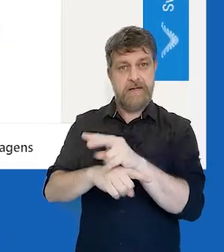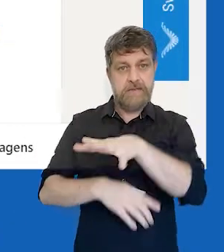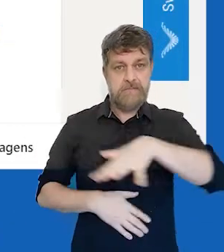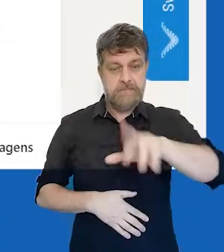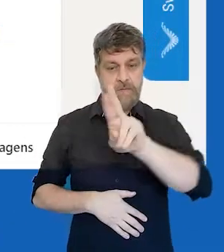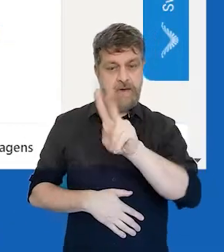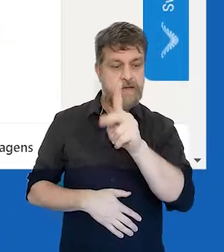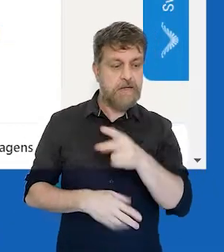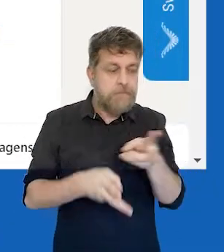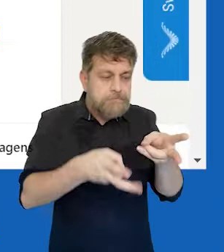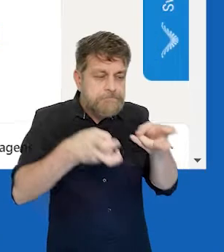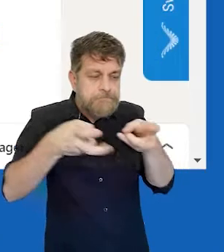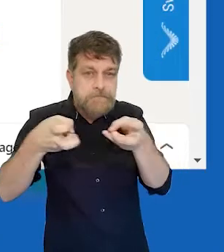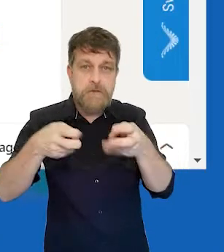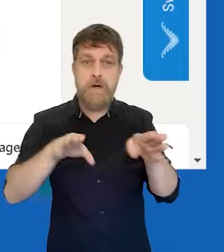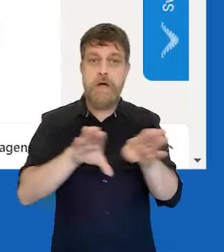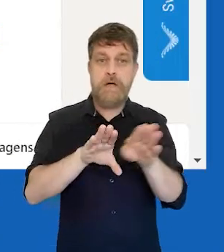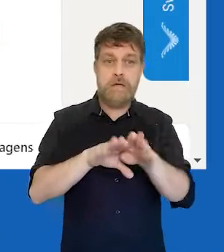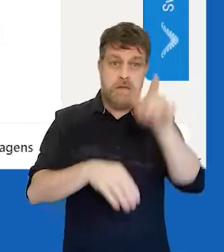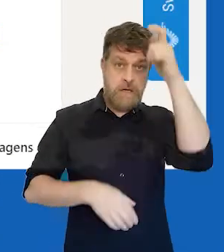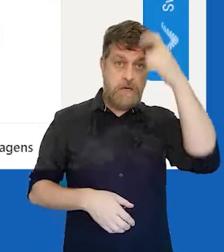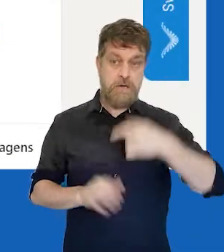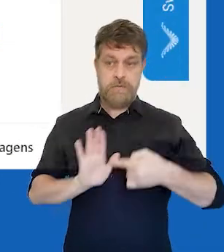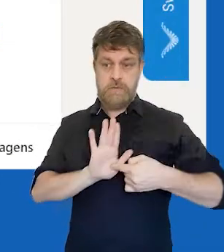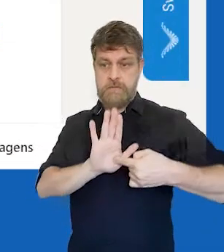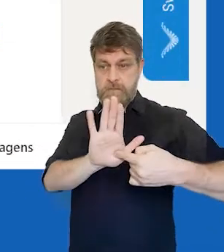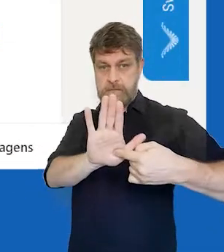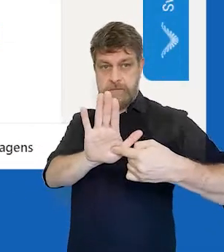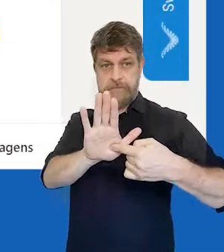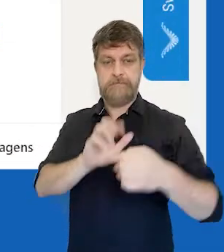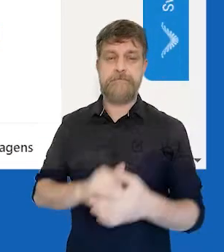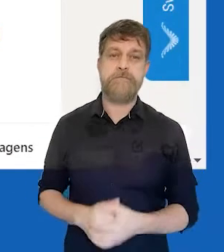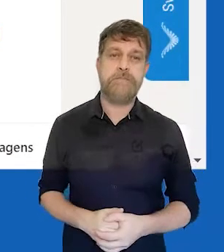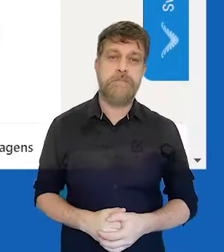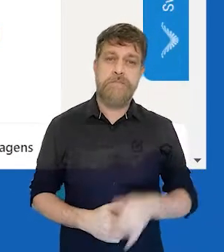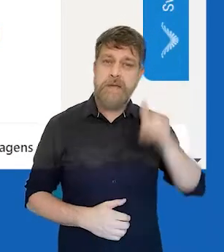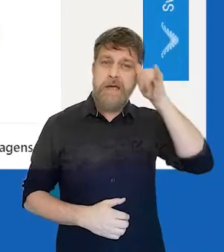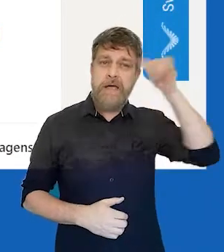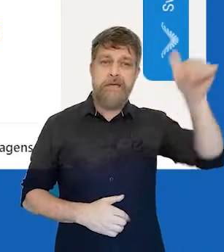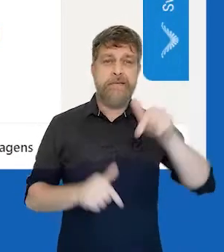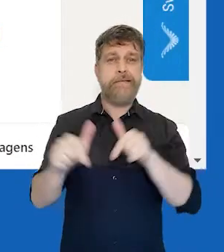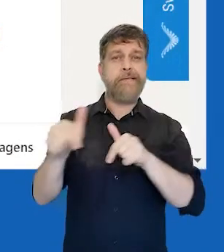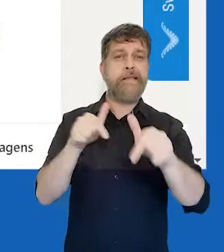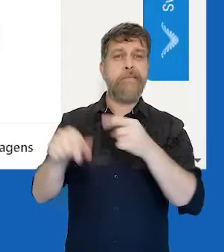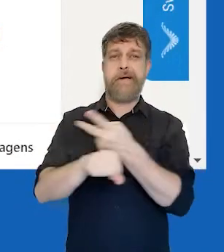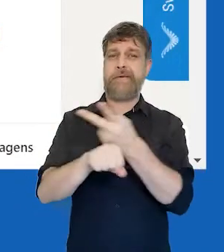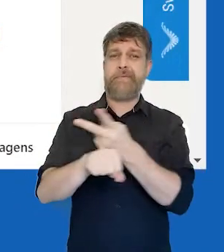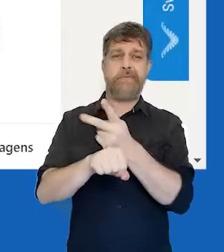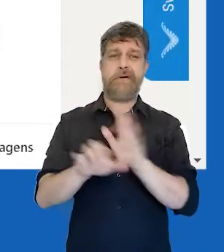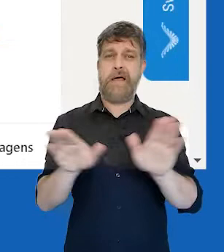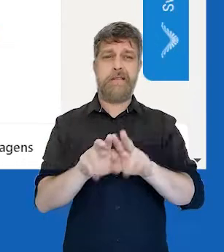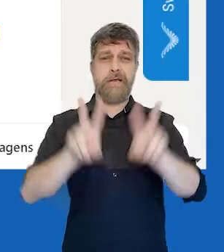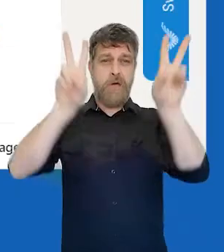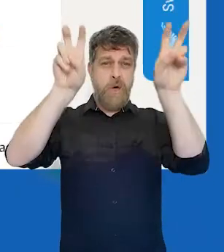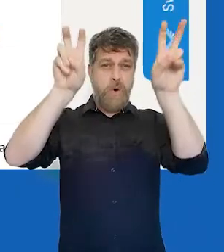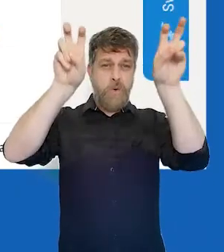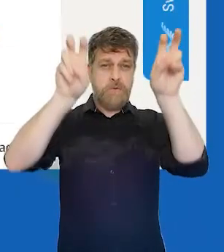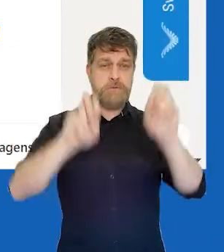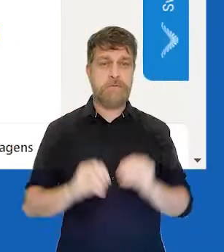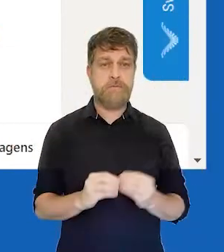pelos recrutadores né não Japão tocar uma caixa demonstra que você está buscando emprego então evitem colocar isso no título deixa o título para